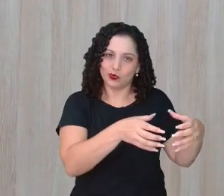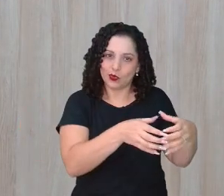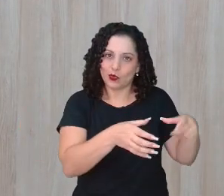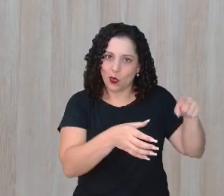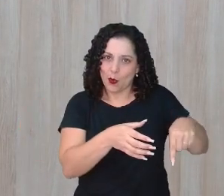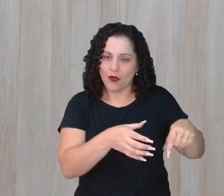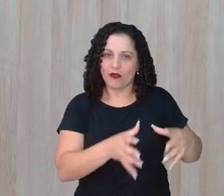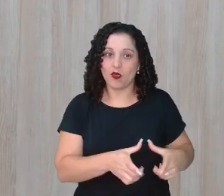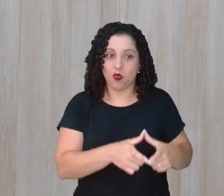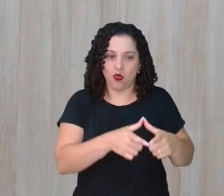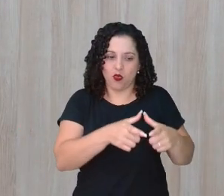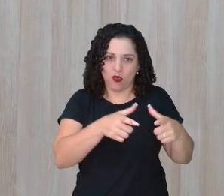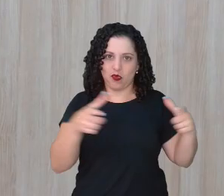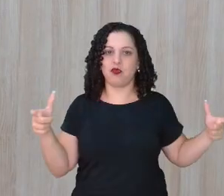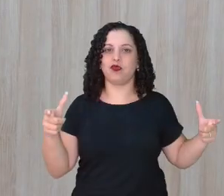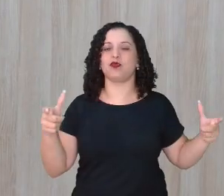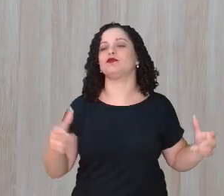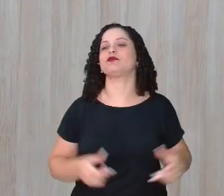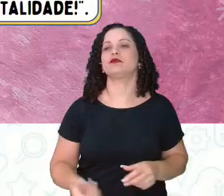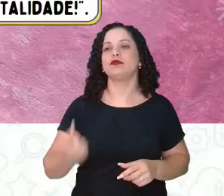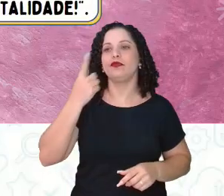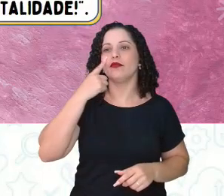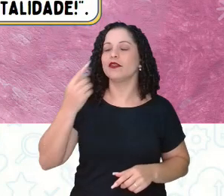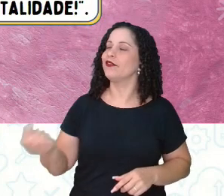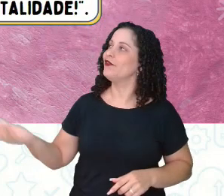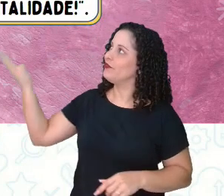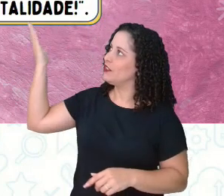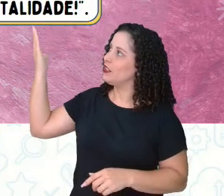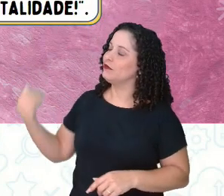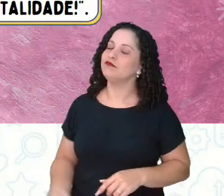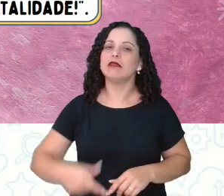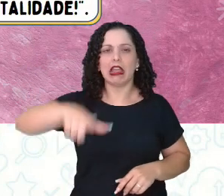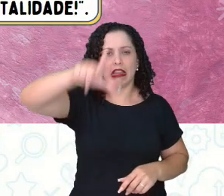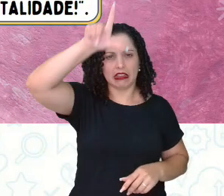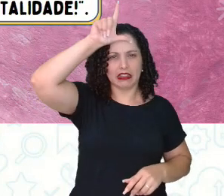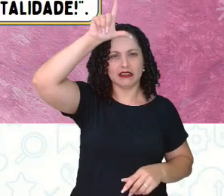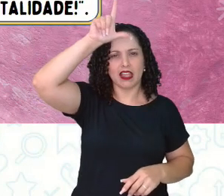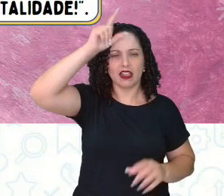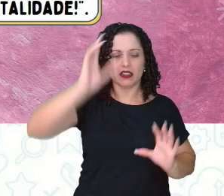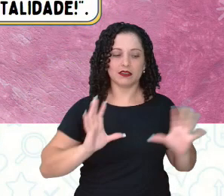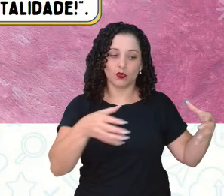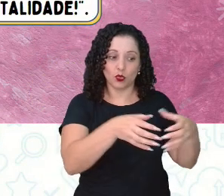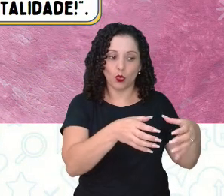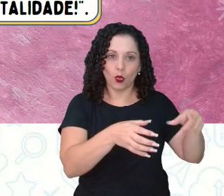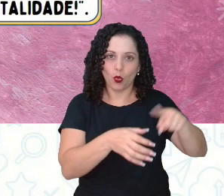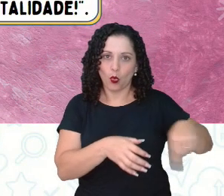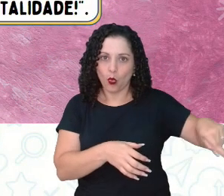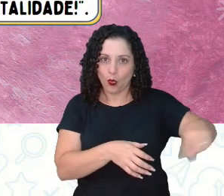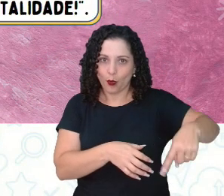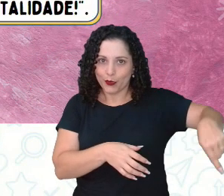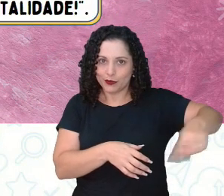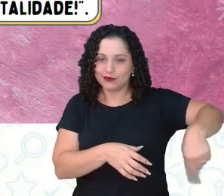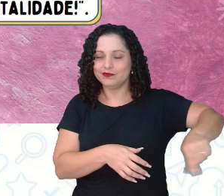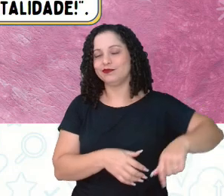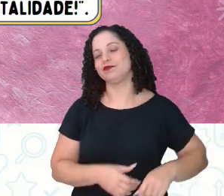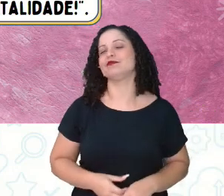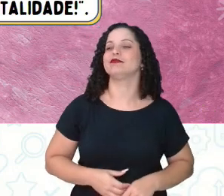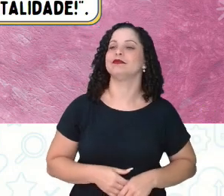aí, vejam na tela, assumia a liderança do Clube dos Jacobinos, como a gente estava